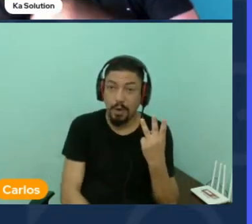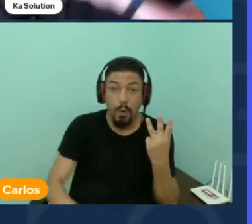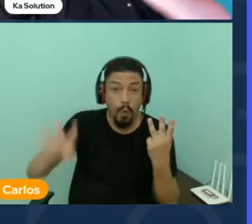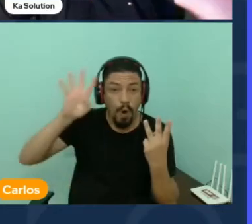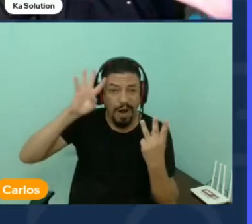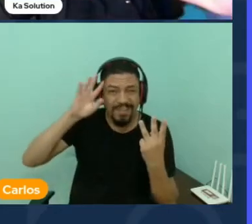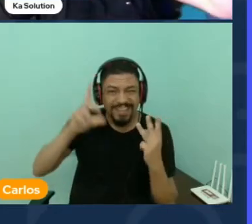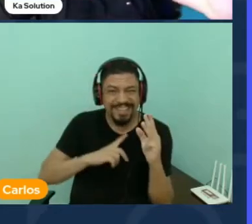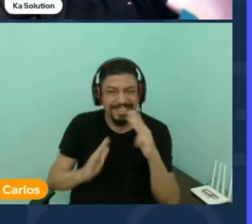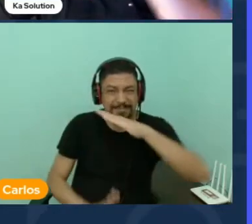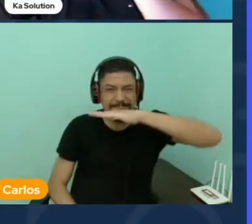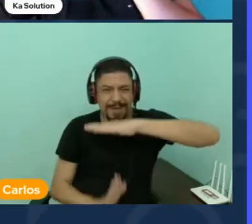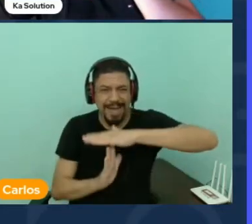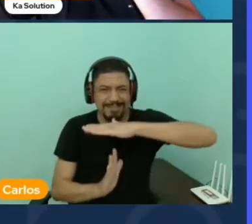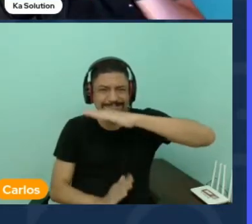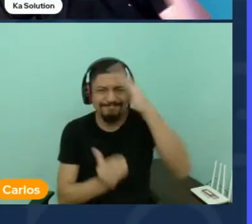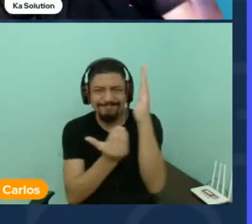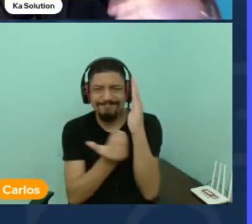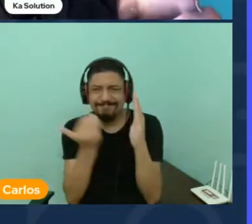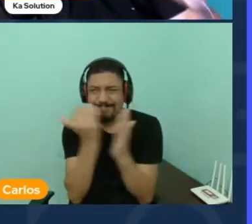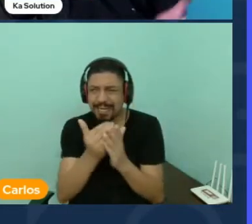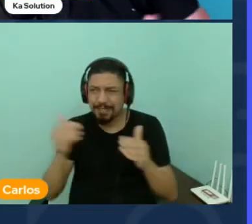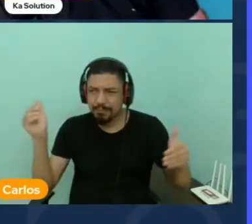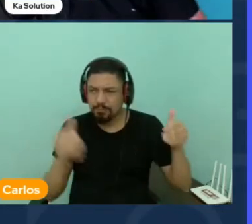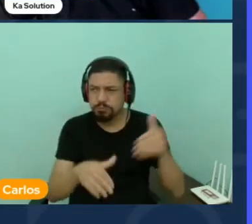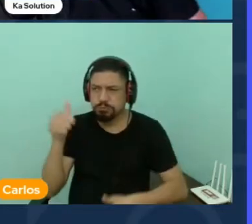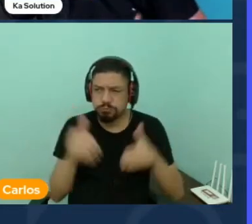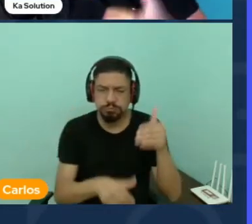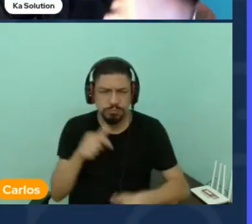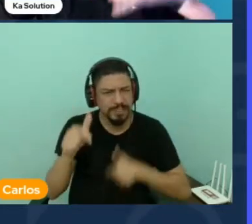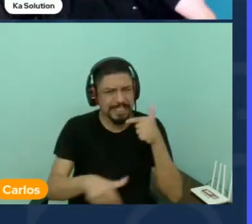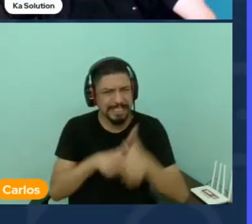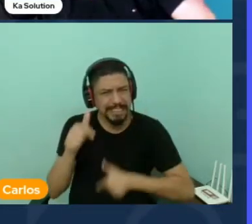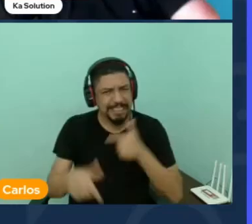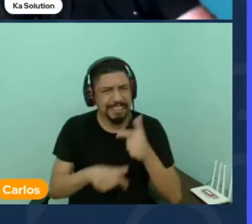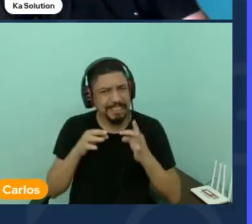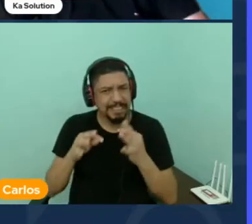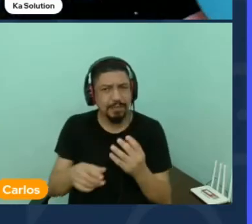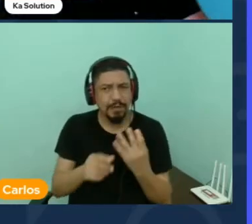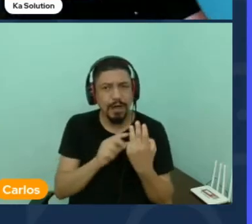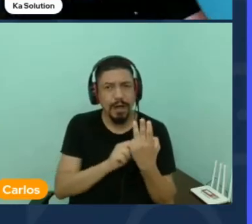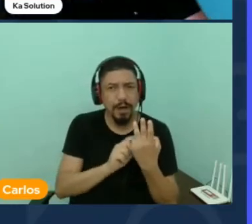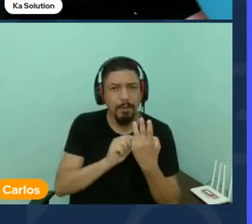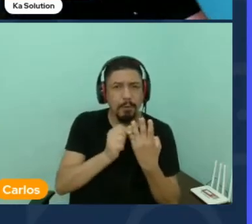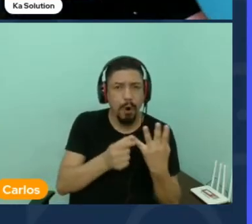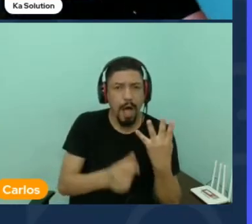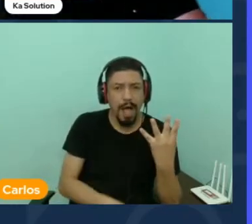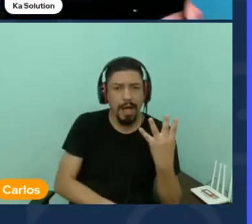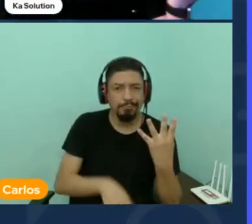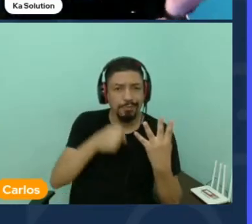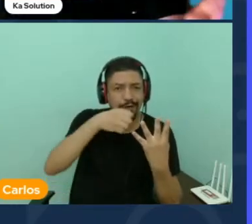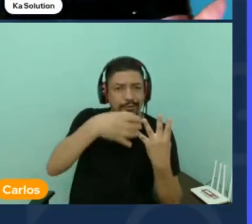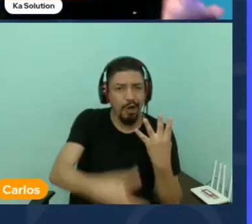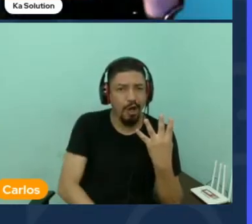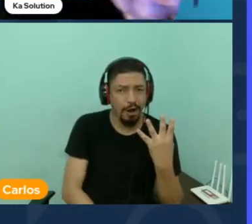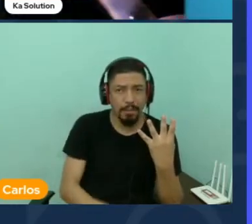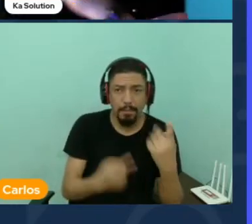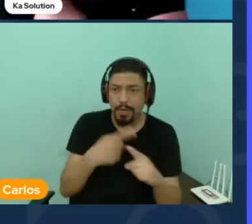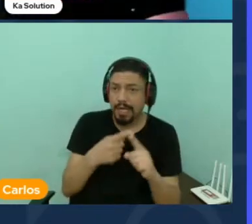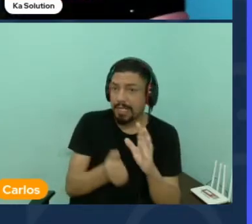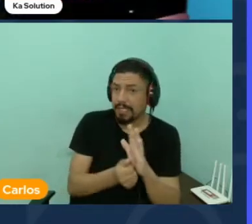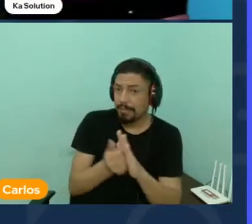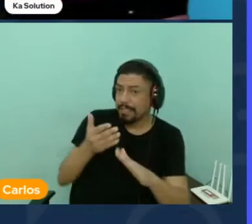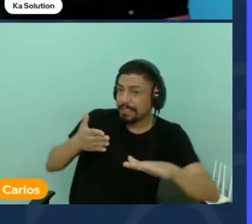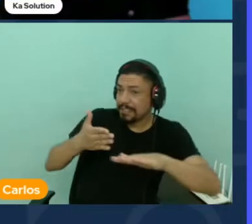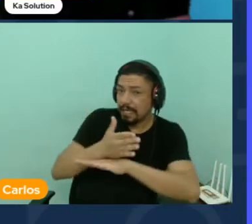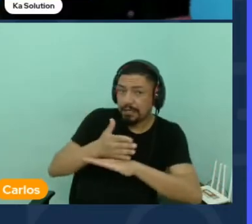eu tenho o pico máximo ali de uso, muita gente trabalhando, ele pode ir até 4 servidores, porque a demanda de acesso à